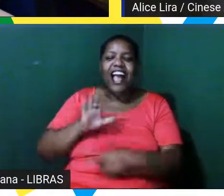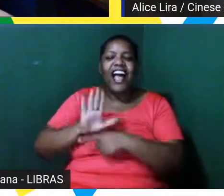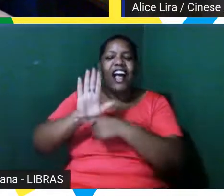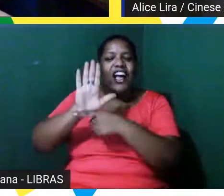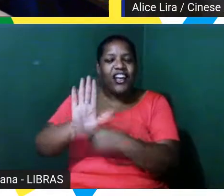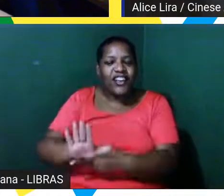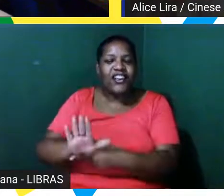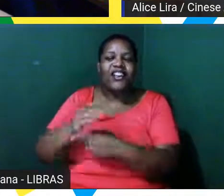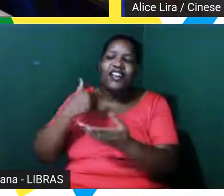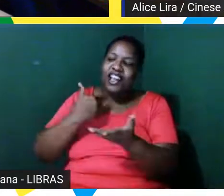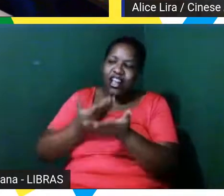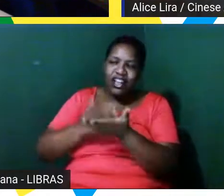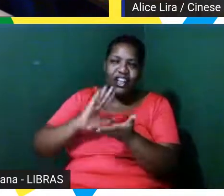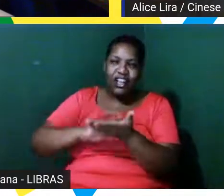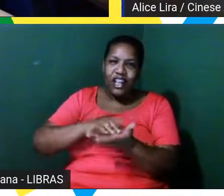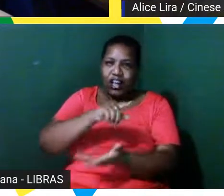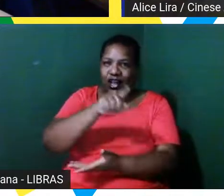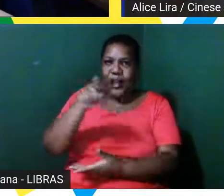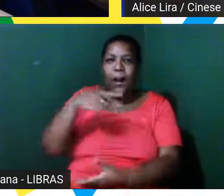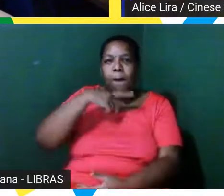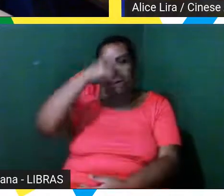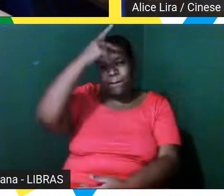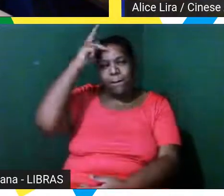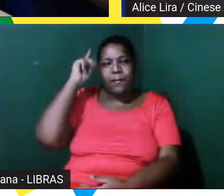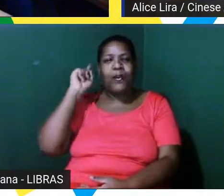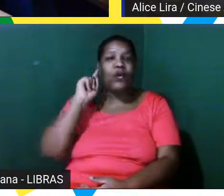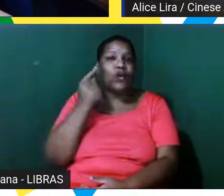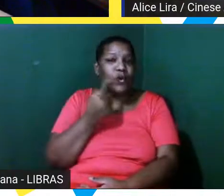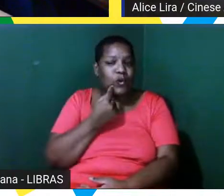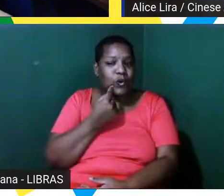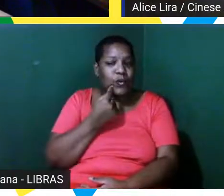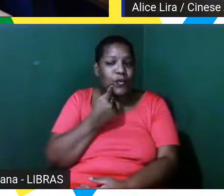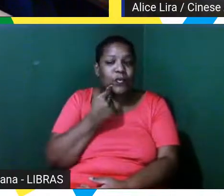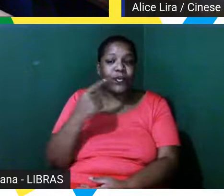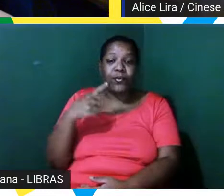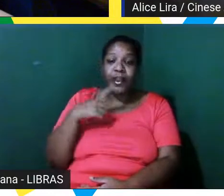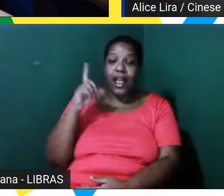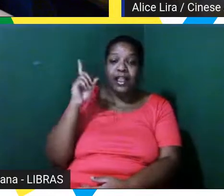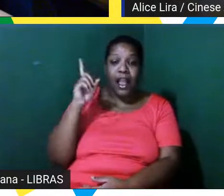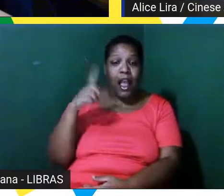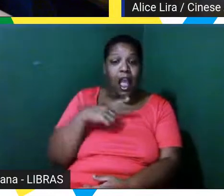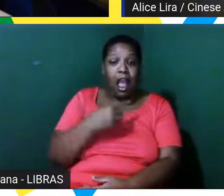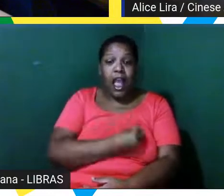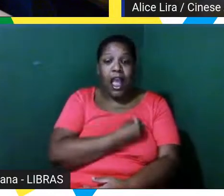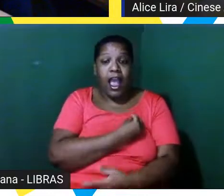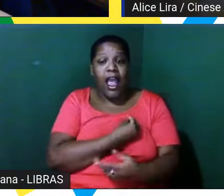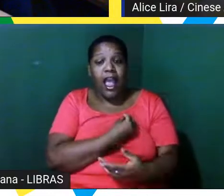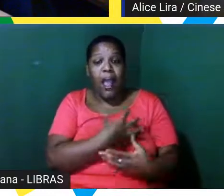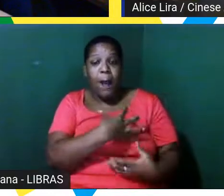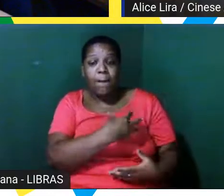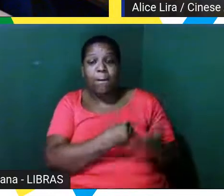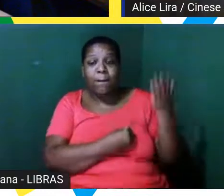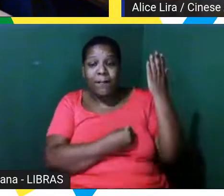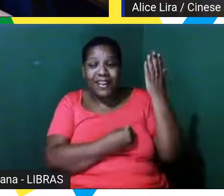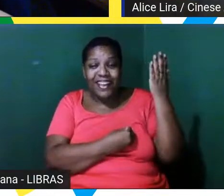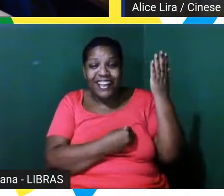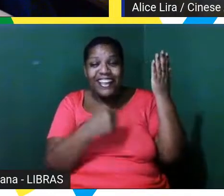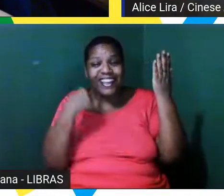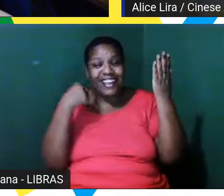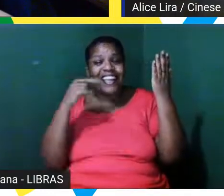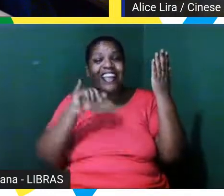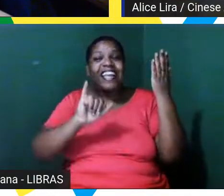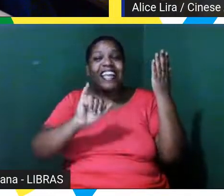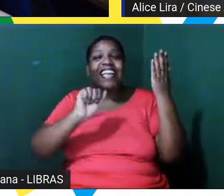com essa tradução aí para quem tem deficiência auditiva essa daqui ainda é tá fazendo participação especial aqui comigo hoje também nem